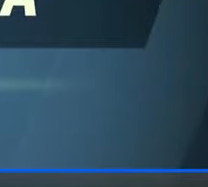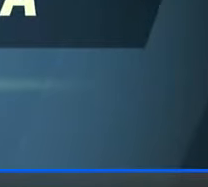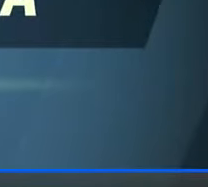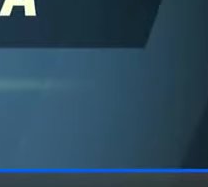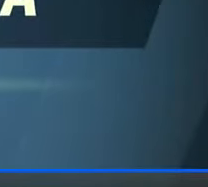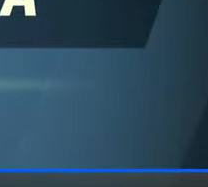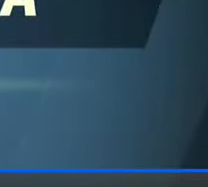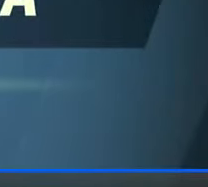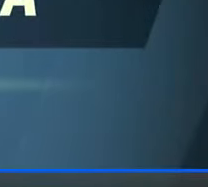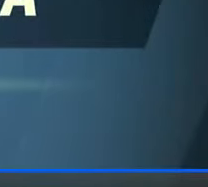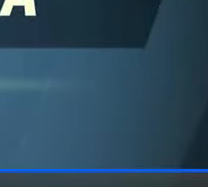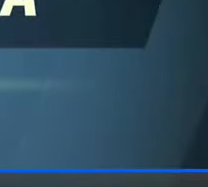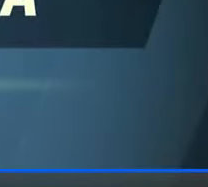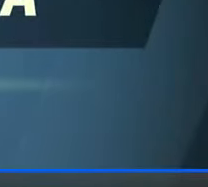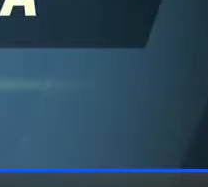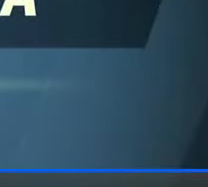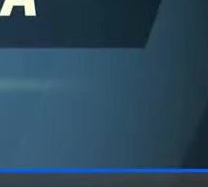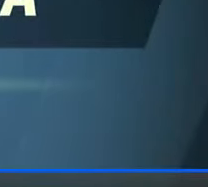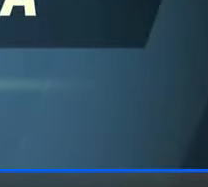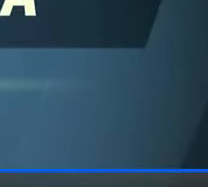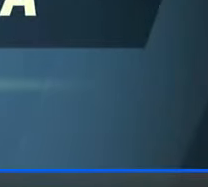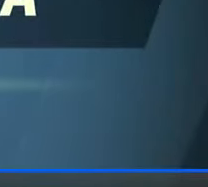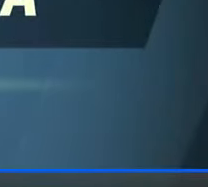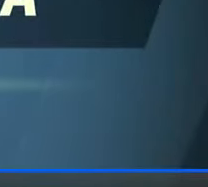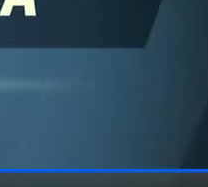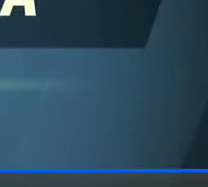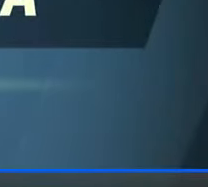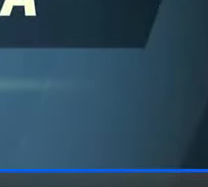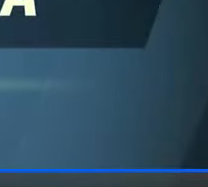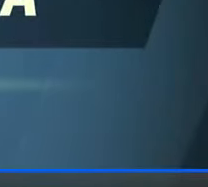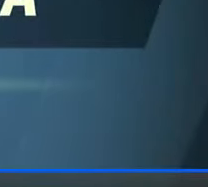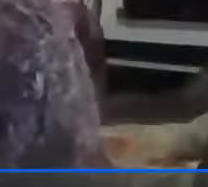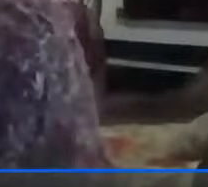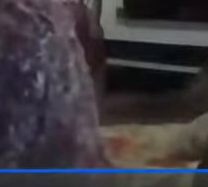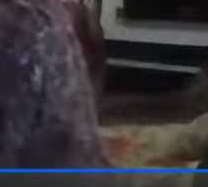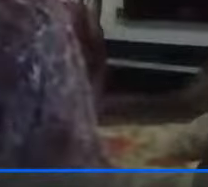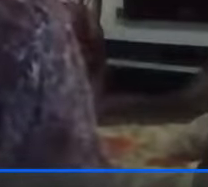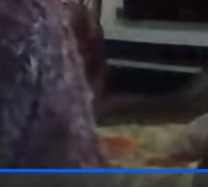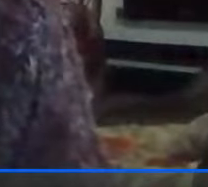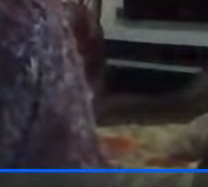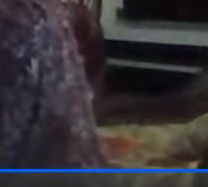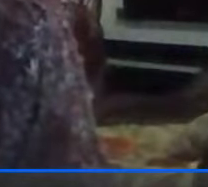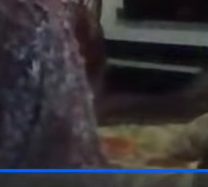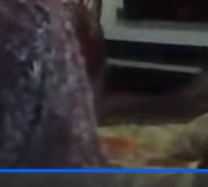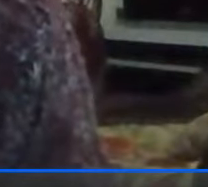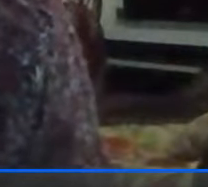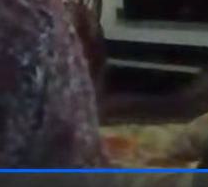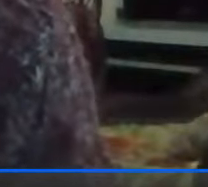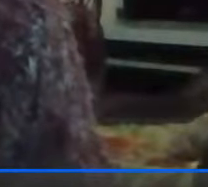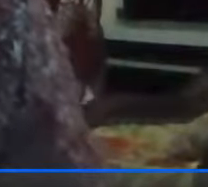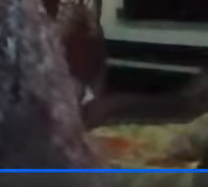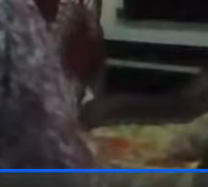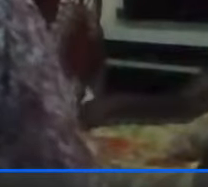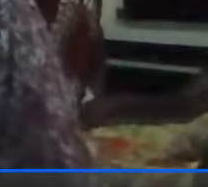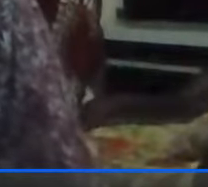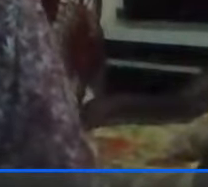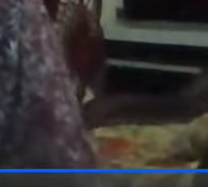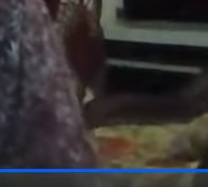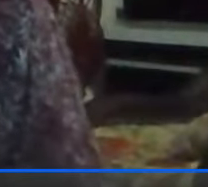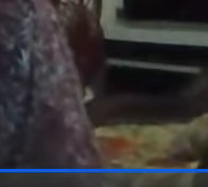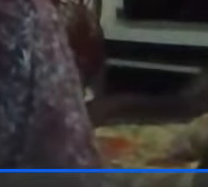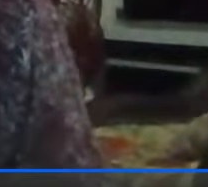lugar. Mas enquanto tu achas, eu quero Tá. celebrar hoje o anúncio da vacinação dos trabalhadores da educação. Ah, é